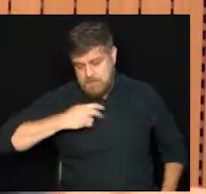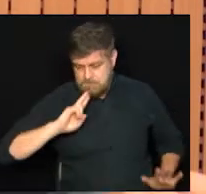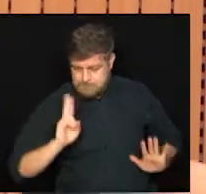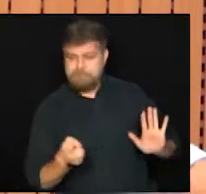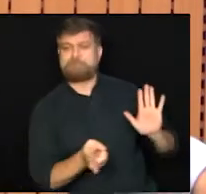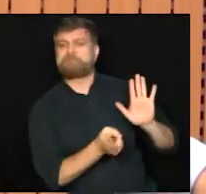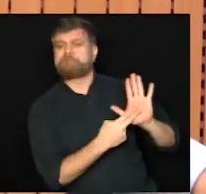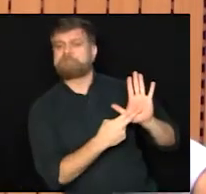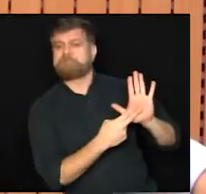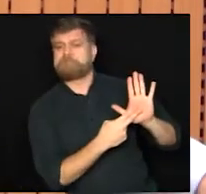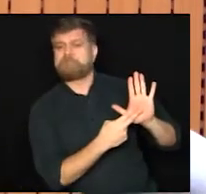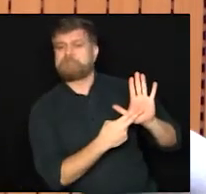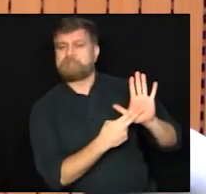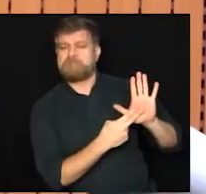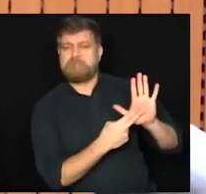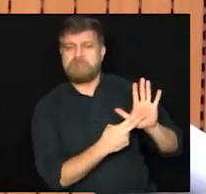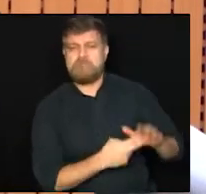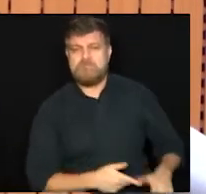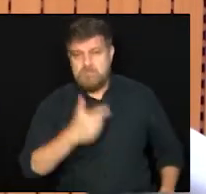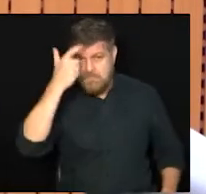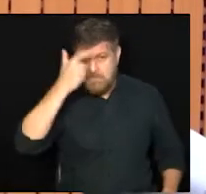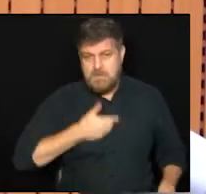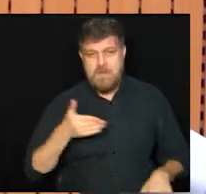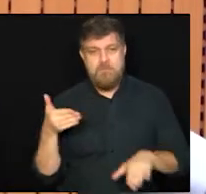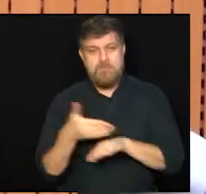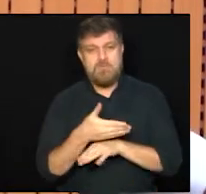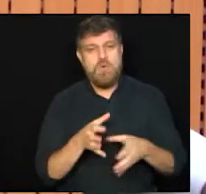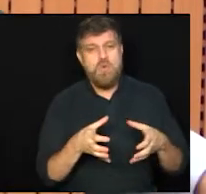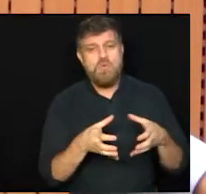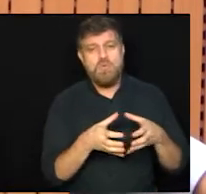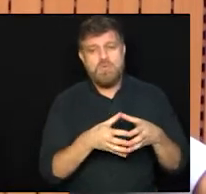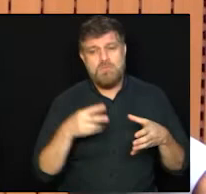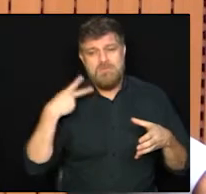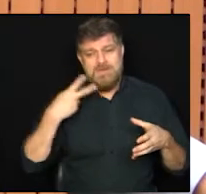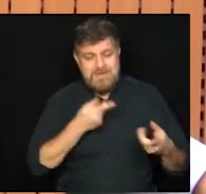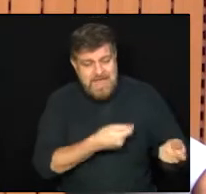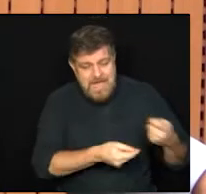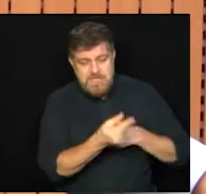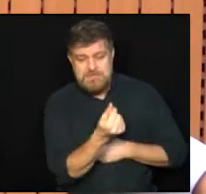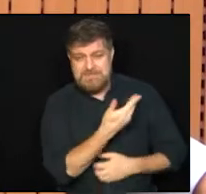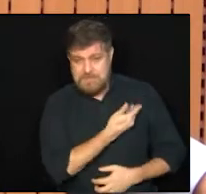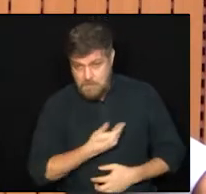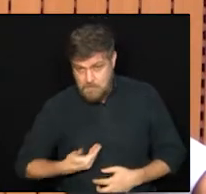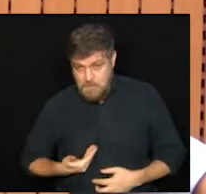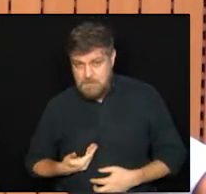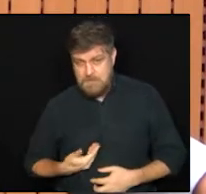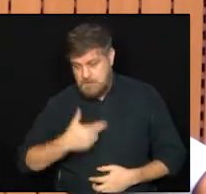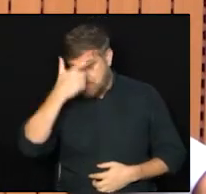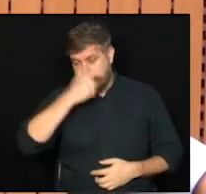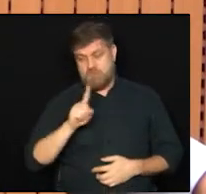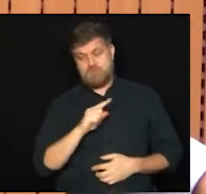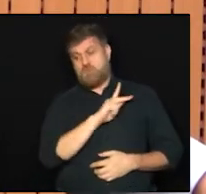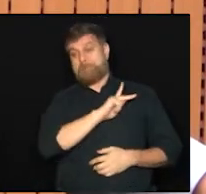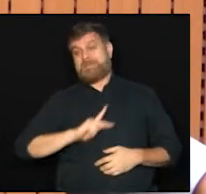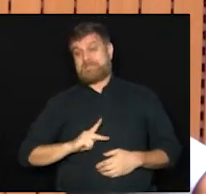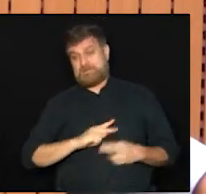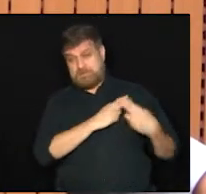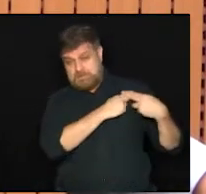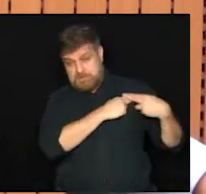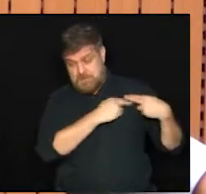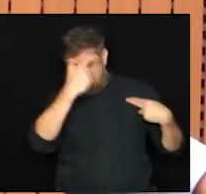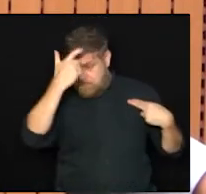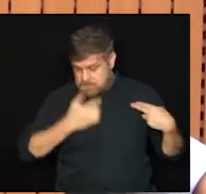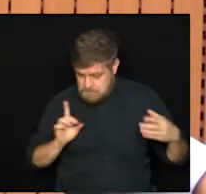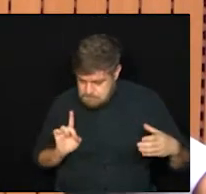comprometo. Eu participo também da Comissão de Administração Pública da Câmara, não sou o presidente, mas de